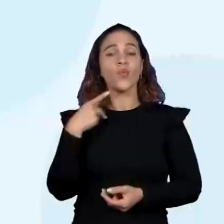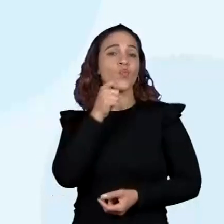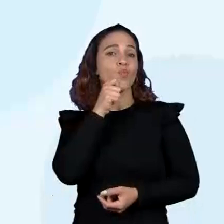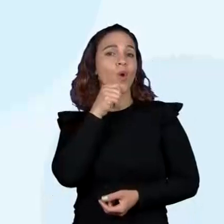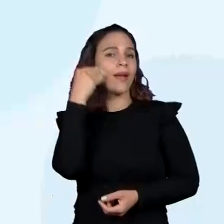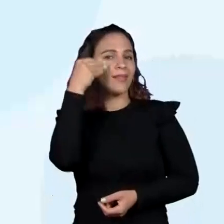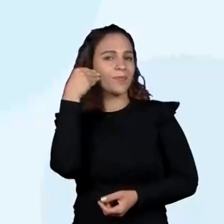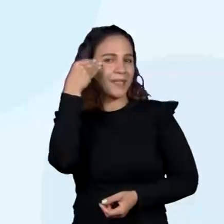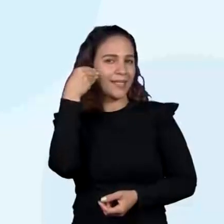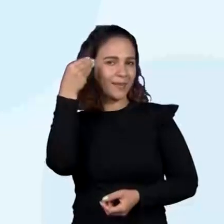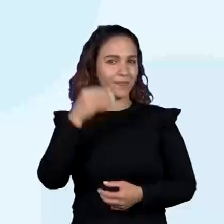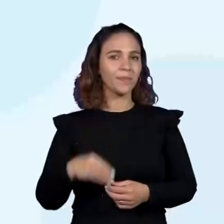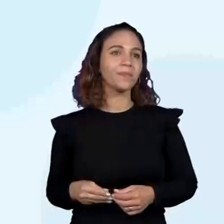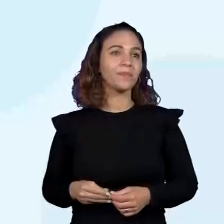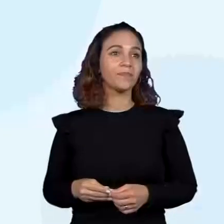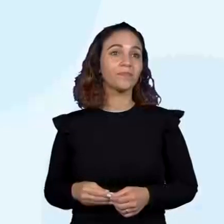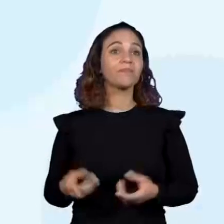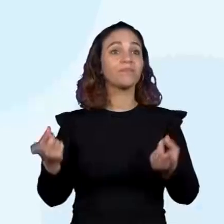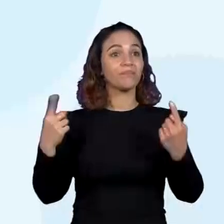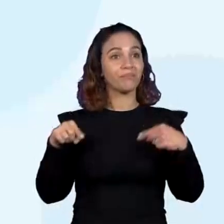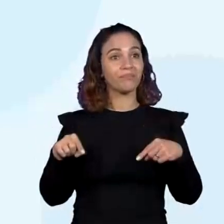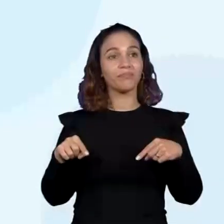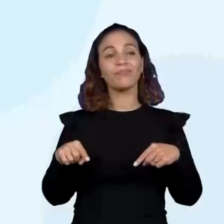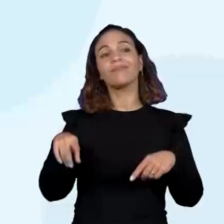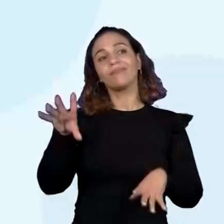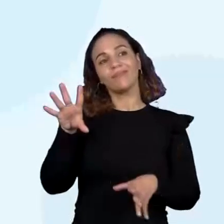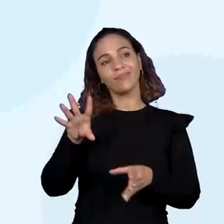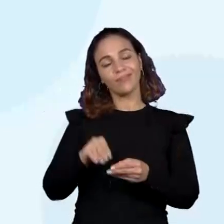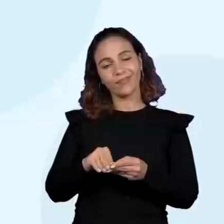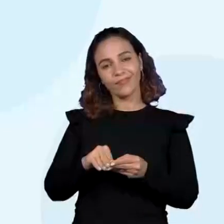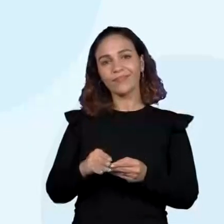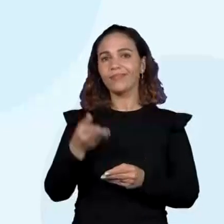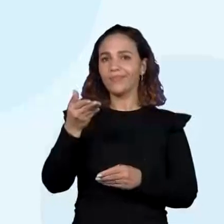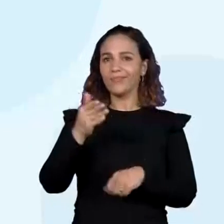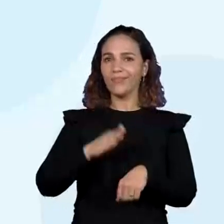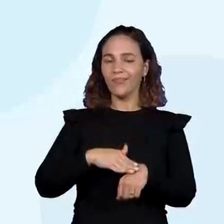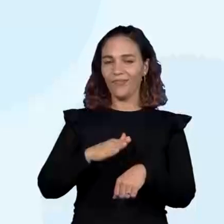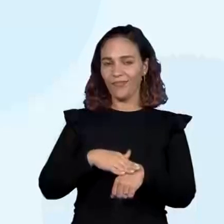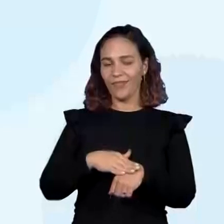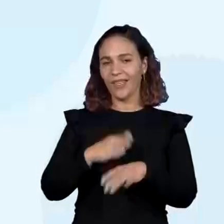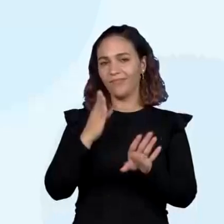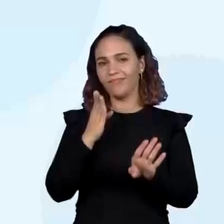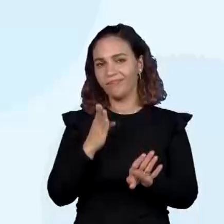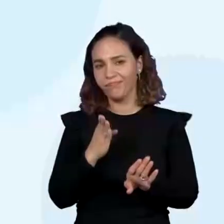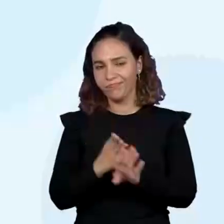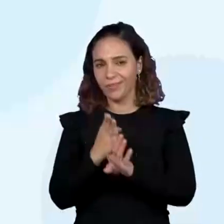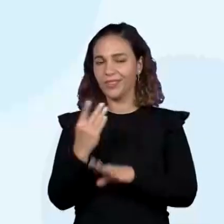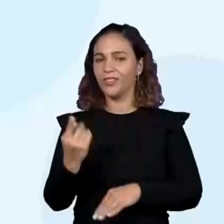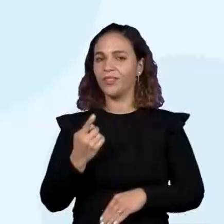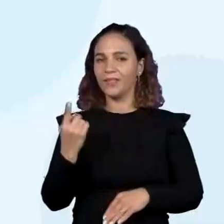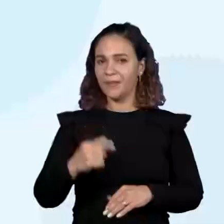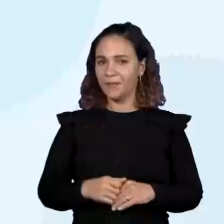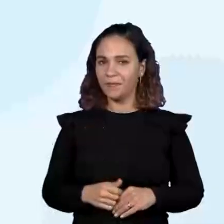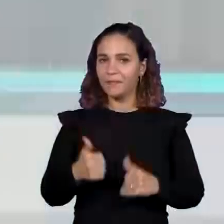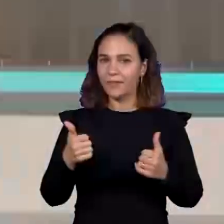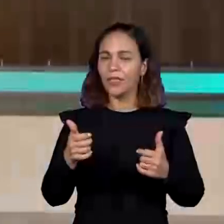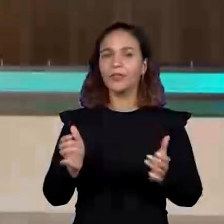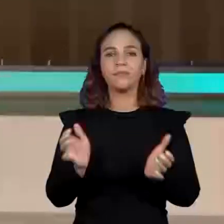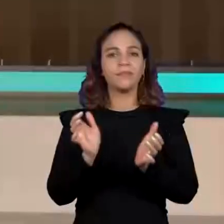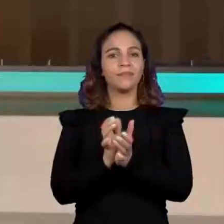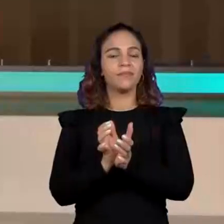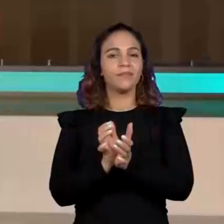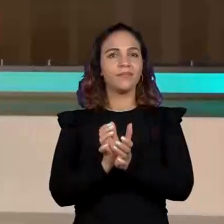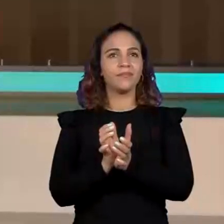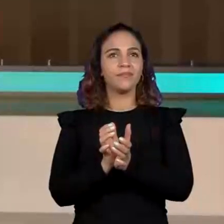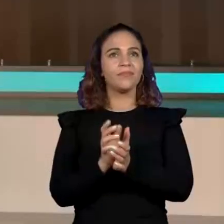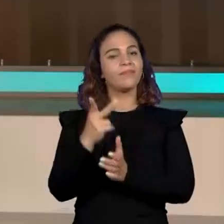dois. E a conclusão aqui fica para vocês descobrirem sozinhos com a equipe